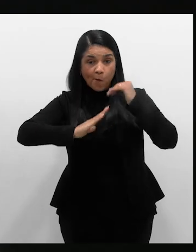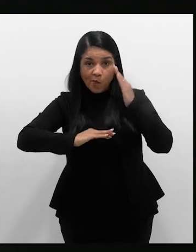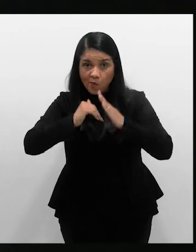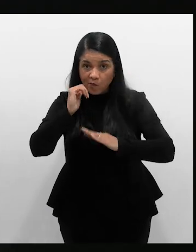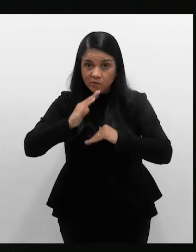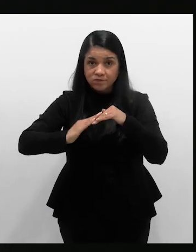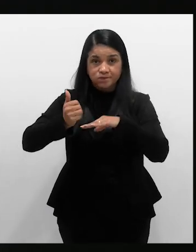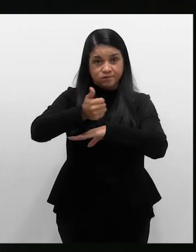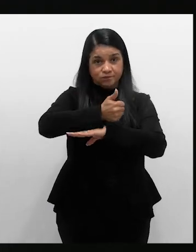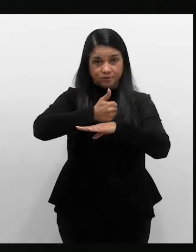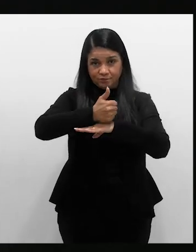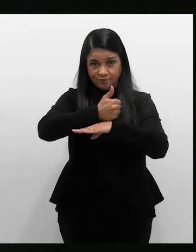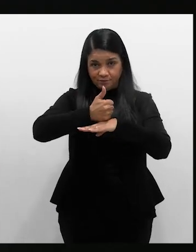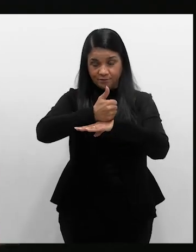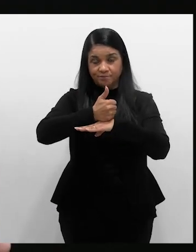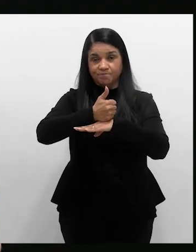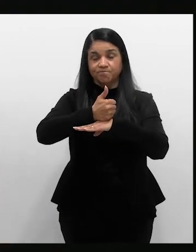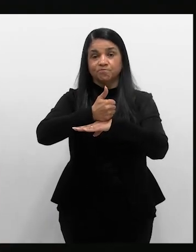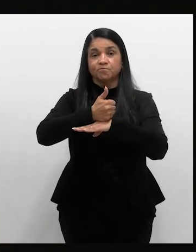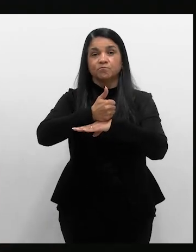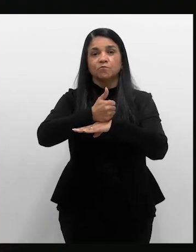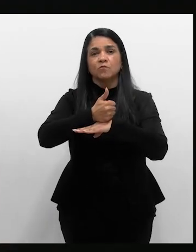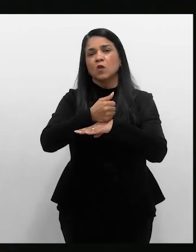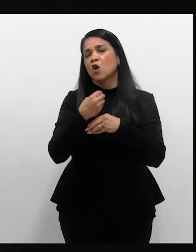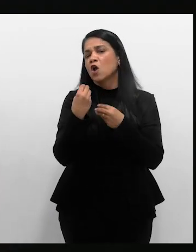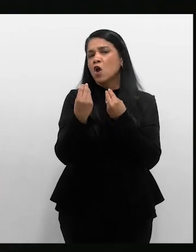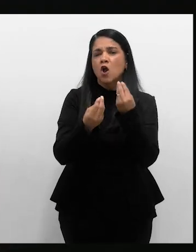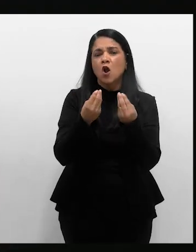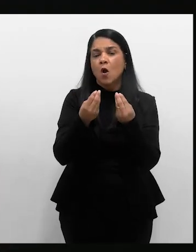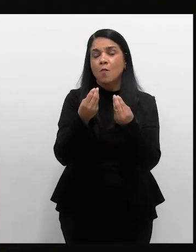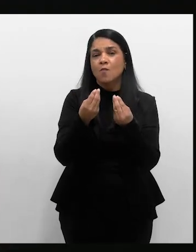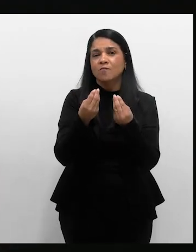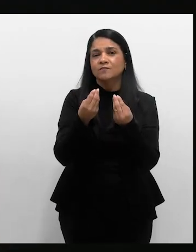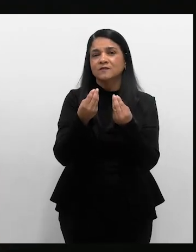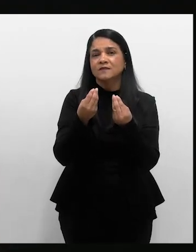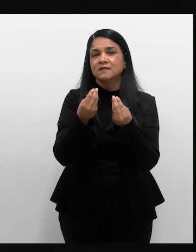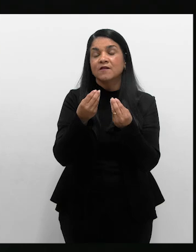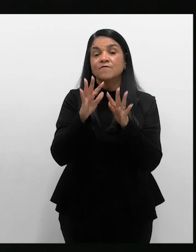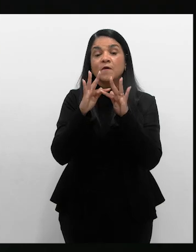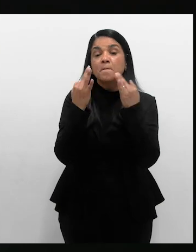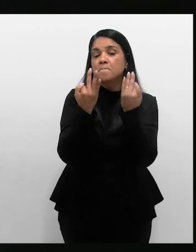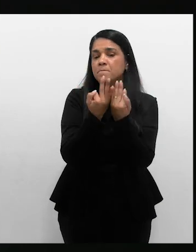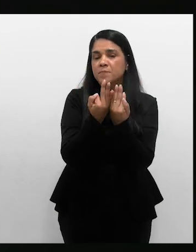profissional, como primeira profissão, digamos assim, como é que foi a compreensão da sua